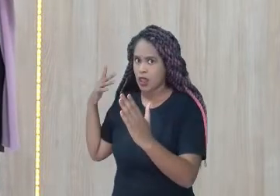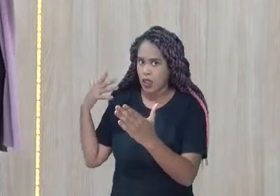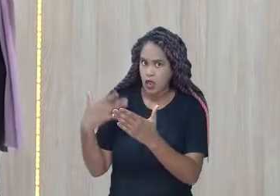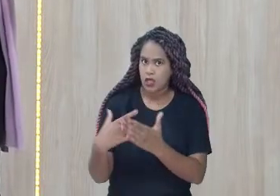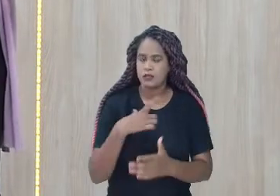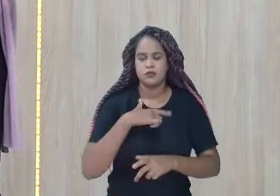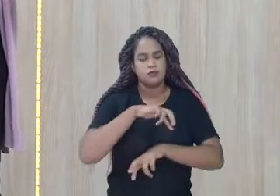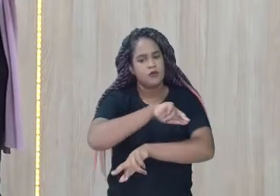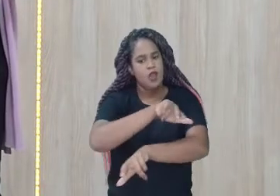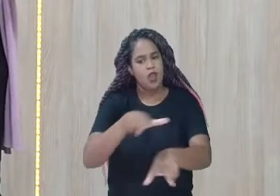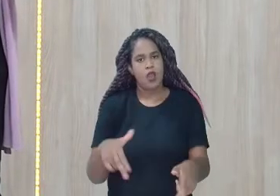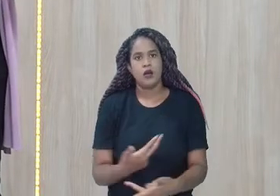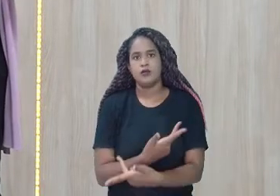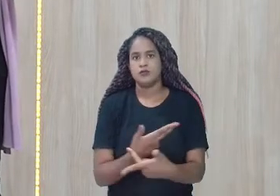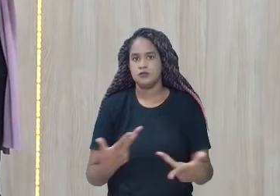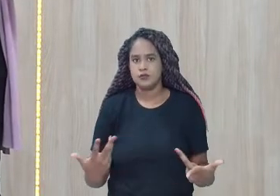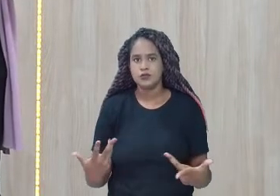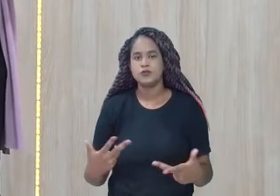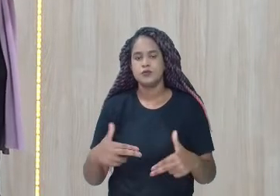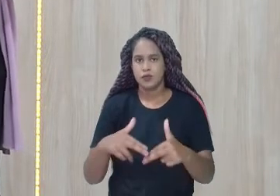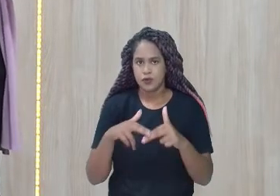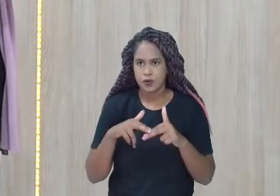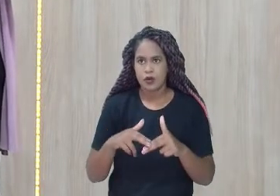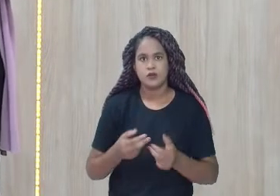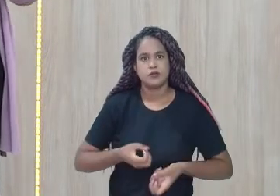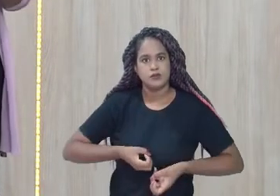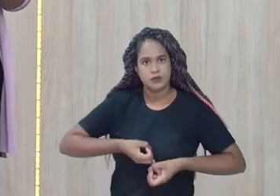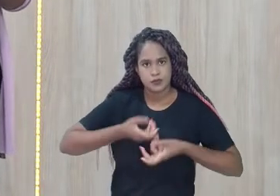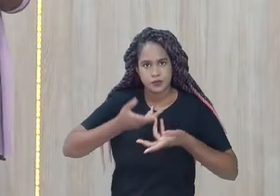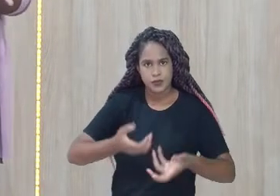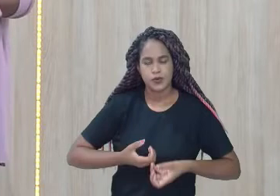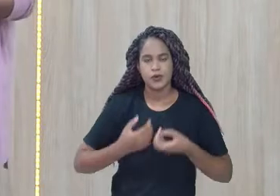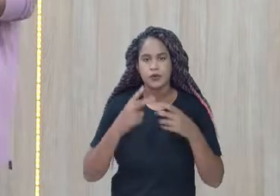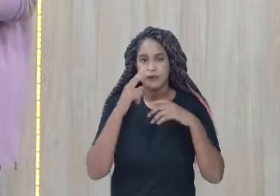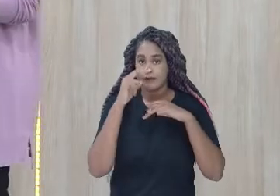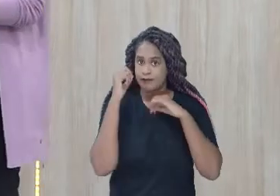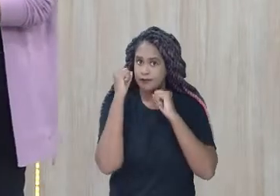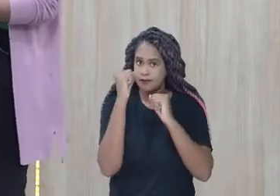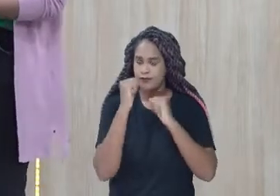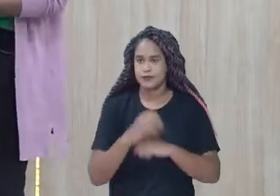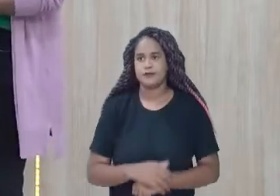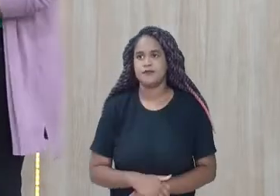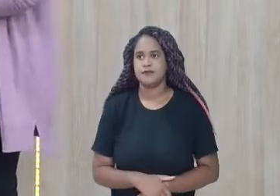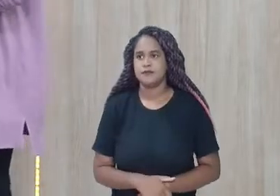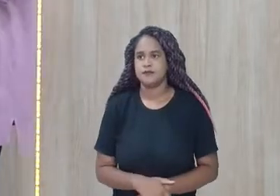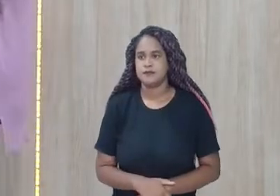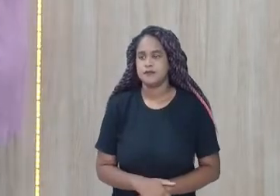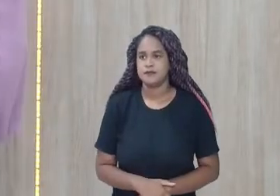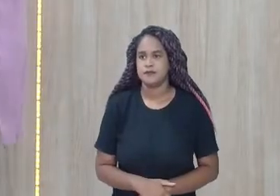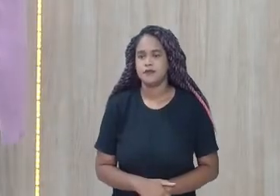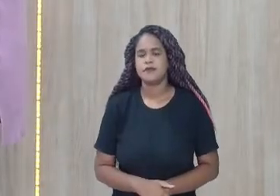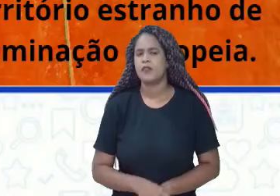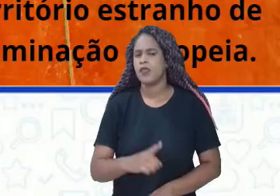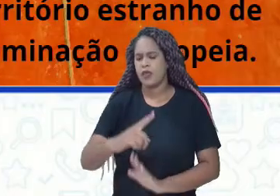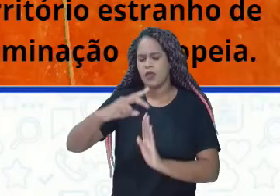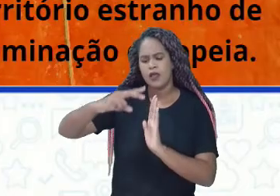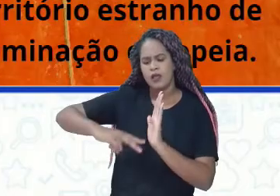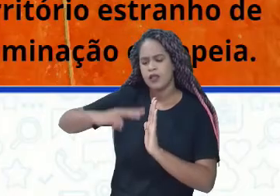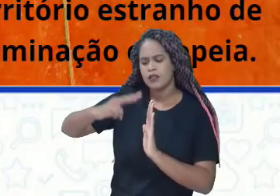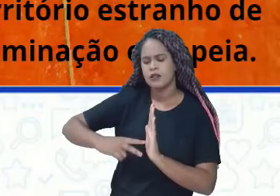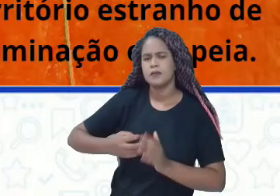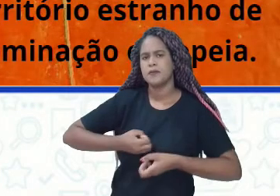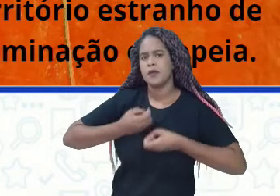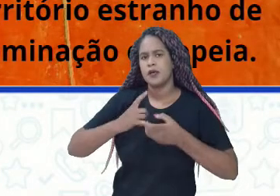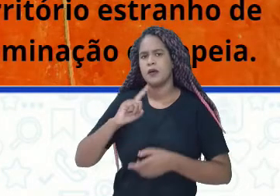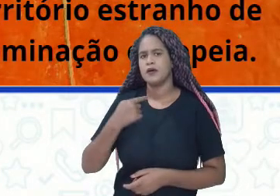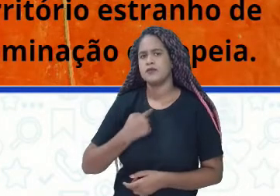muita coisa dentro da fala desse eu lírico, é muito poderoso também. Ao ler o poema, rapidamente